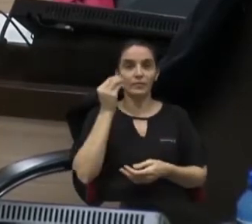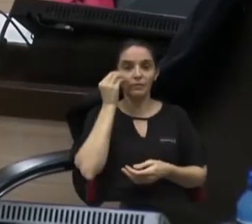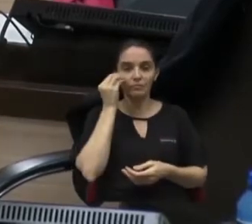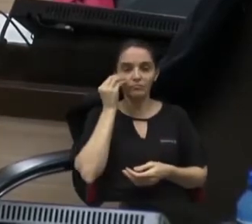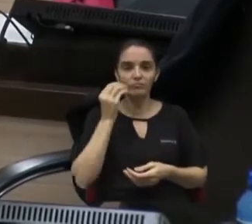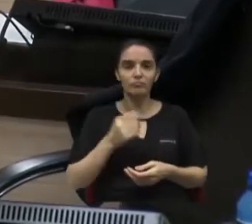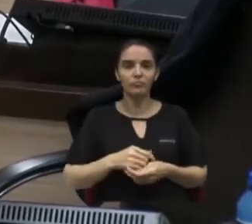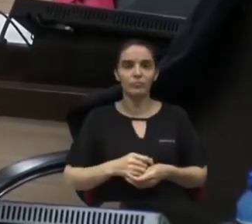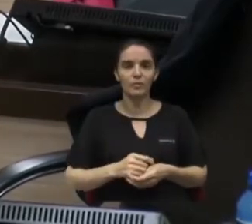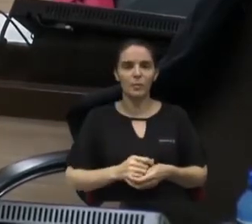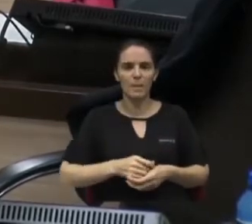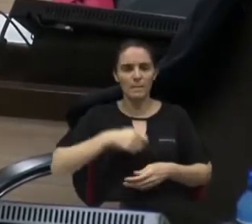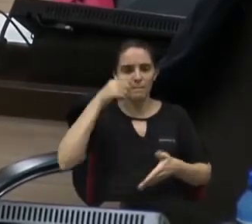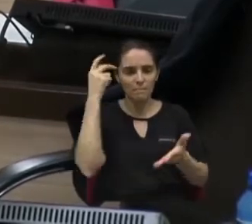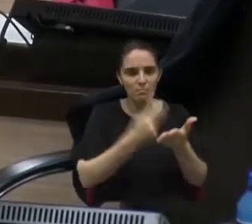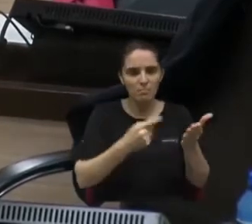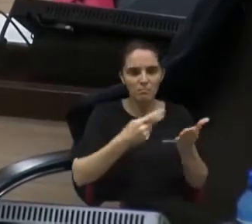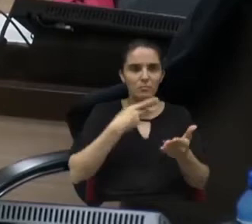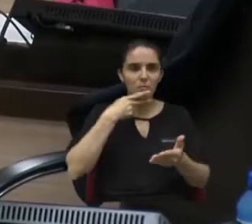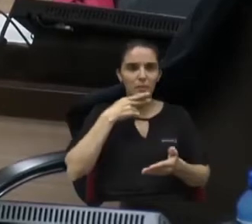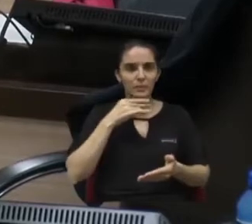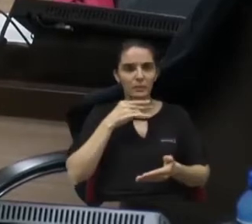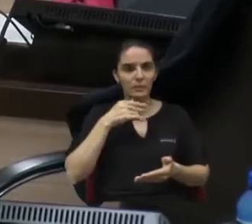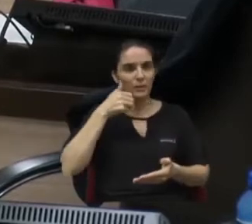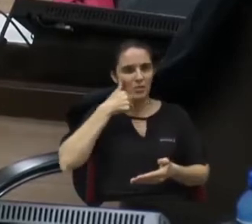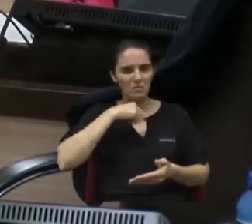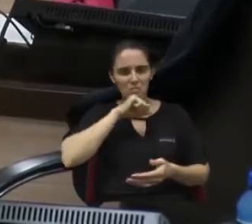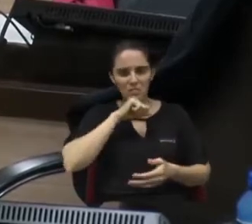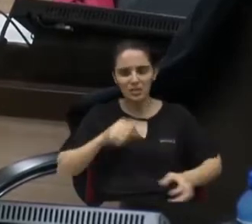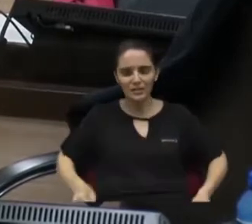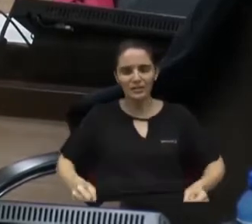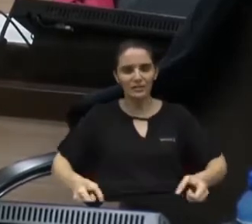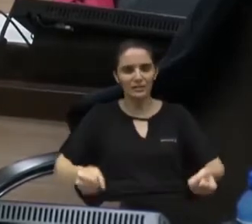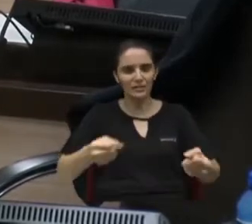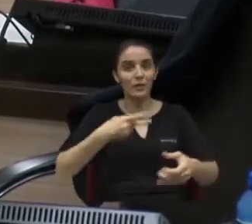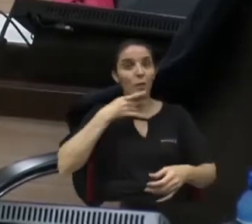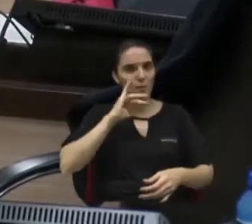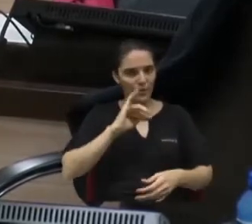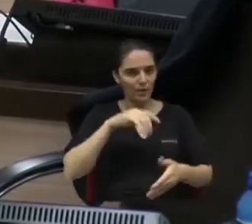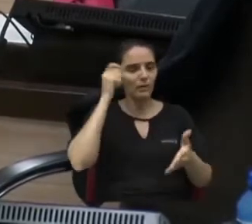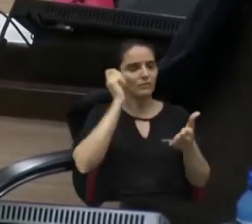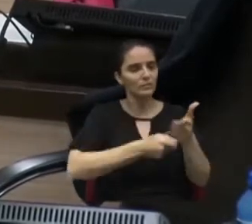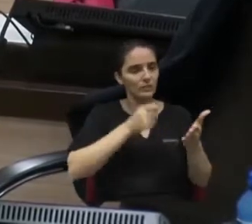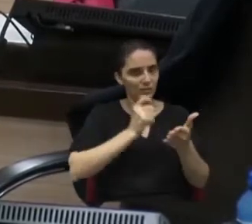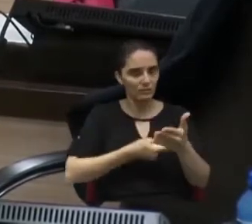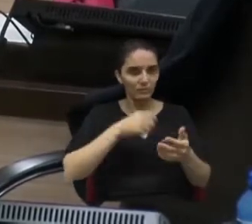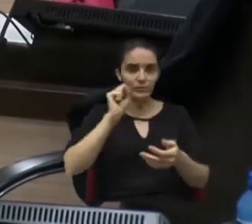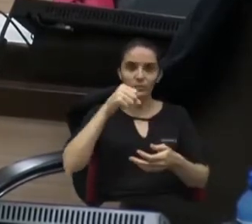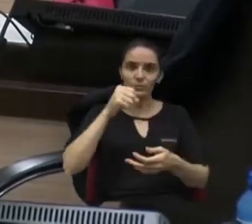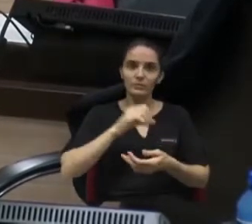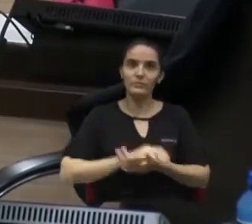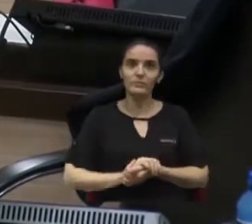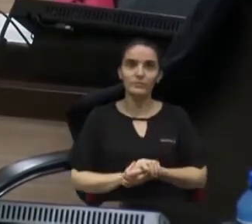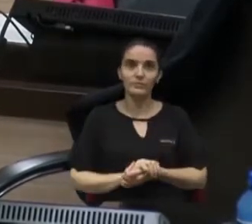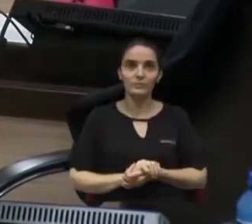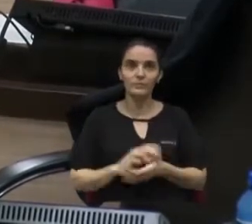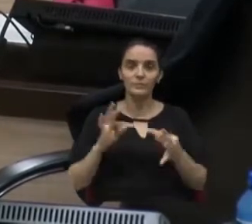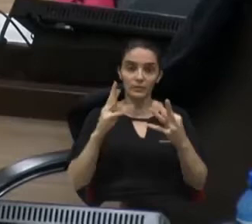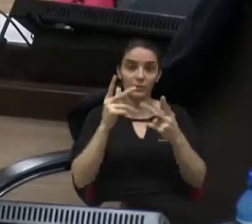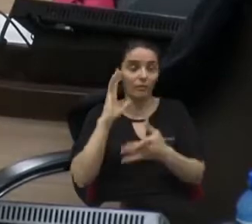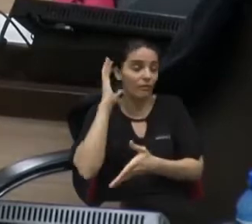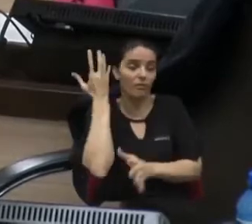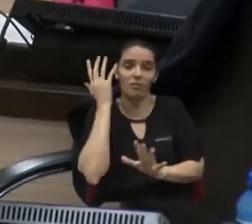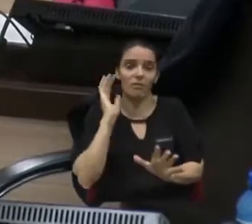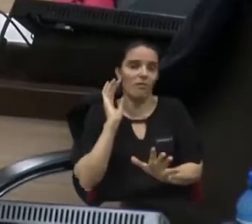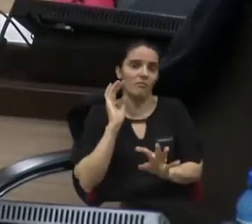bateu no meu pai, machucou meu pai. Então, eu só gostaria de fazer esse registro. Eu sei, presidente, que com todo mundo acontece. Com